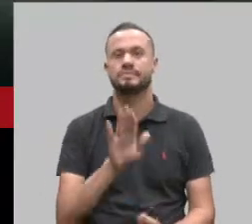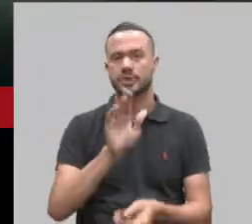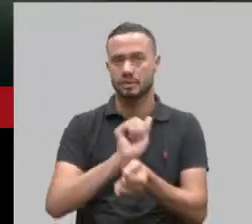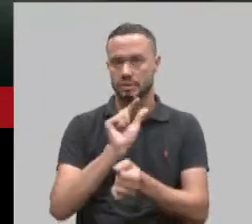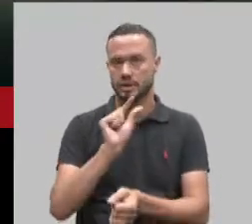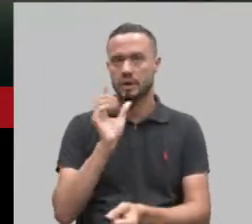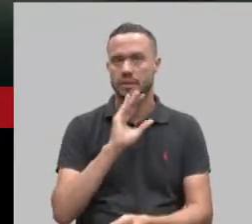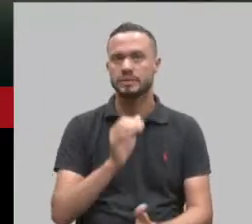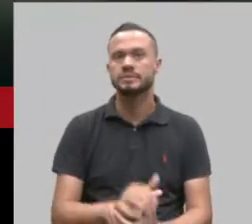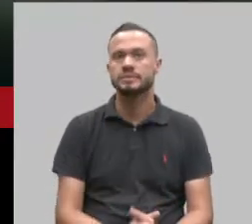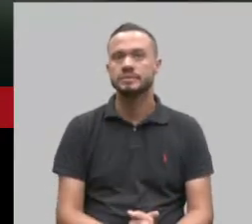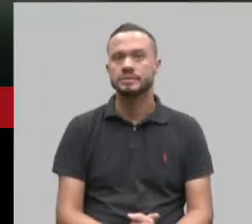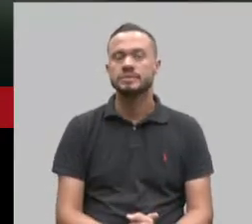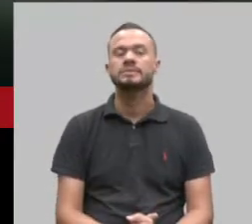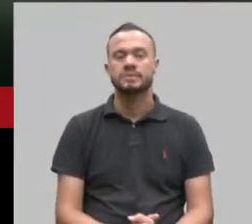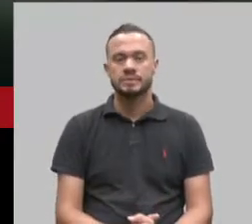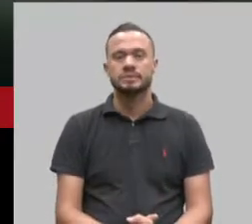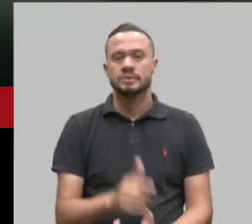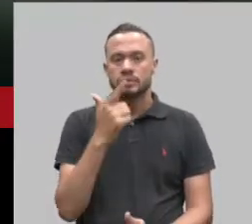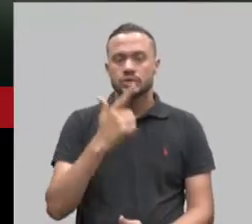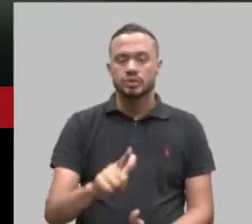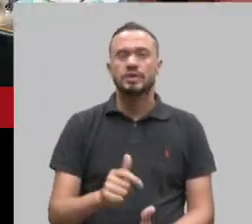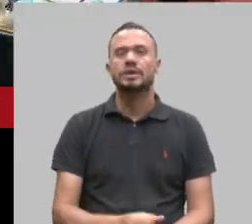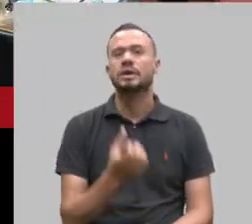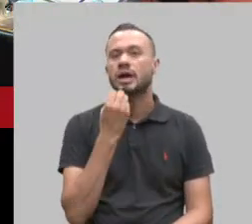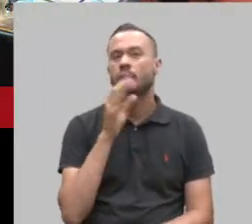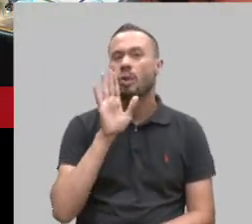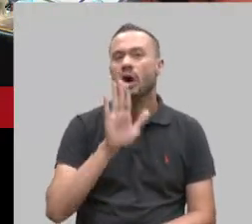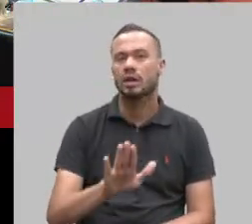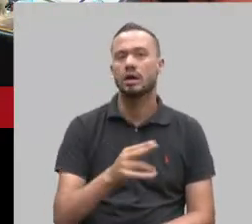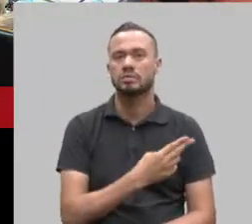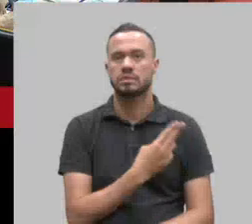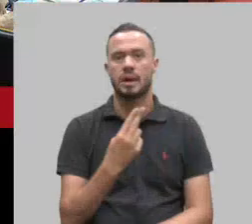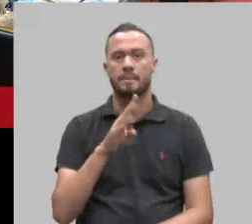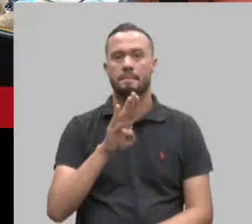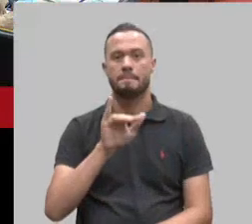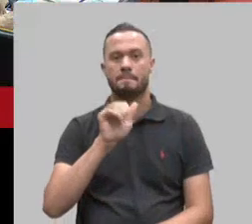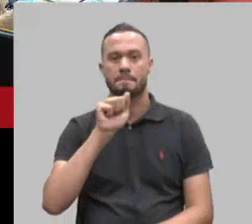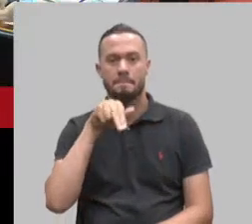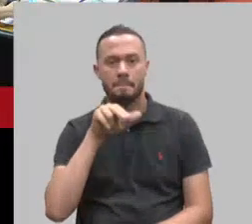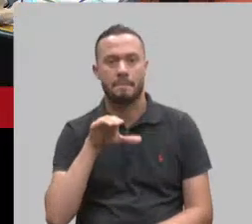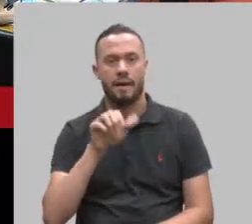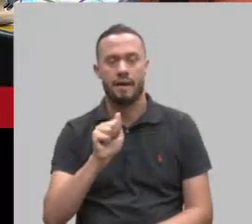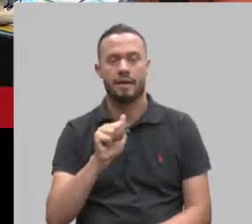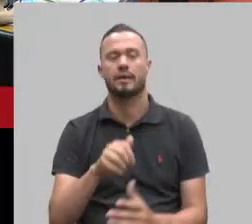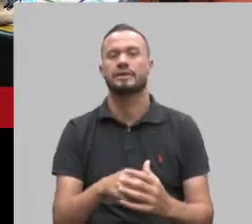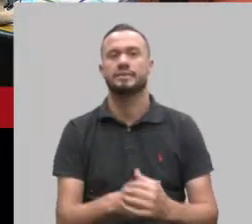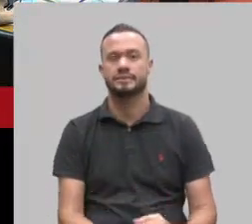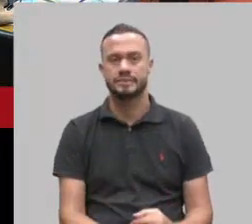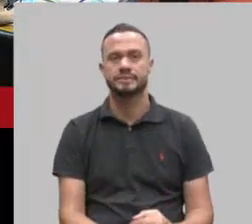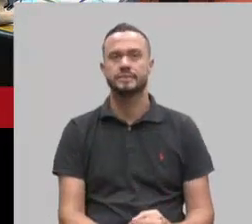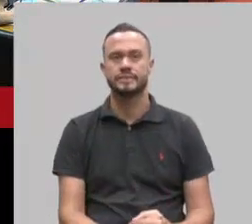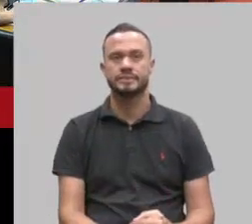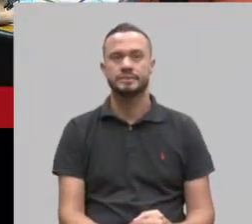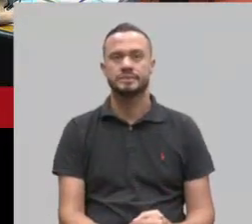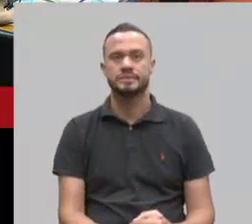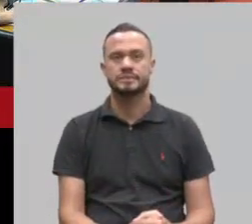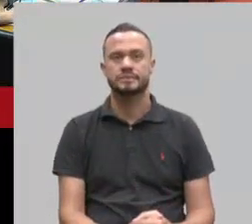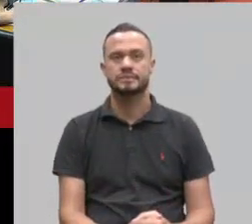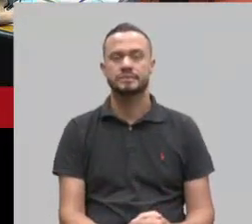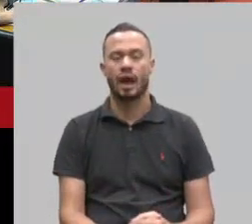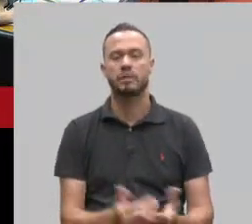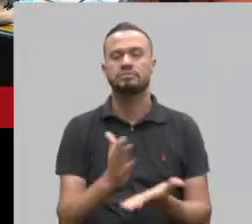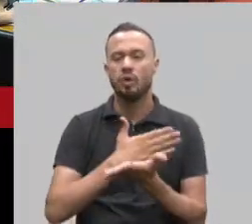minuto pode repetir Boa tarde eu sou Bianca pancur de Itajubá eh eu queria iniciar a minha